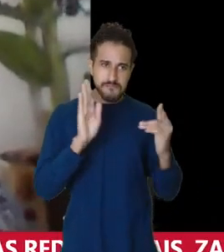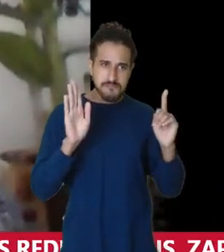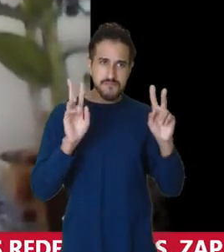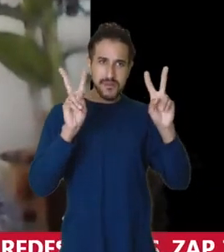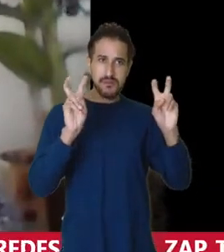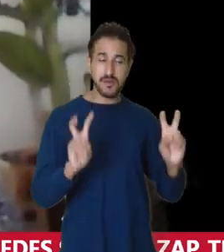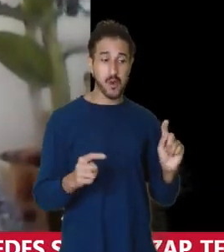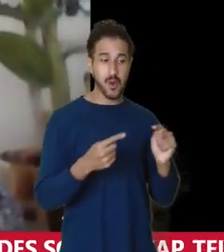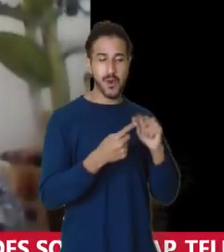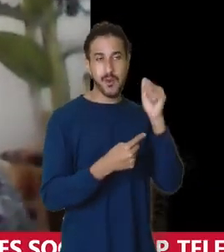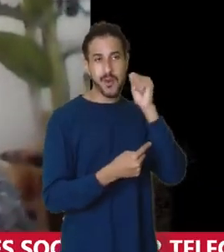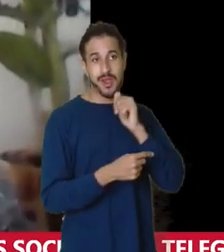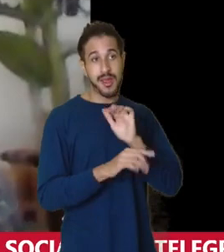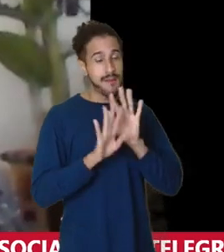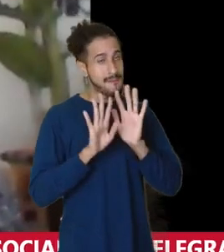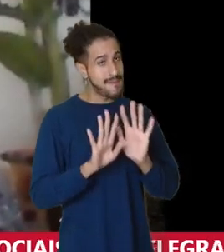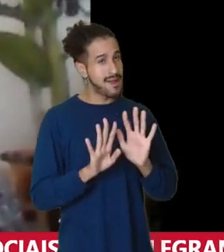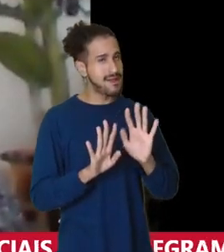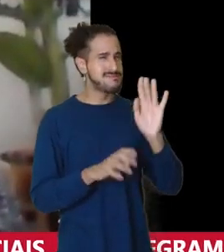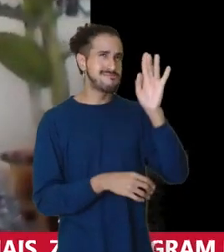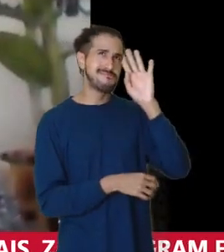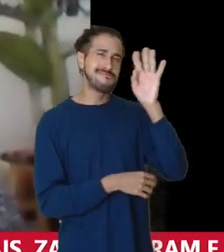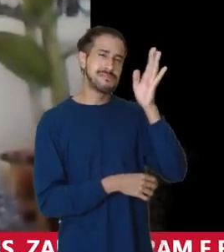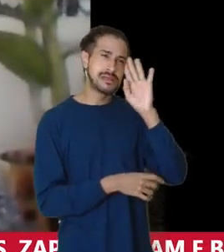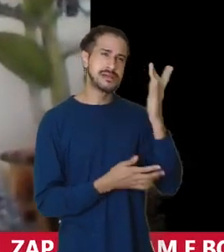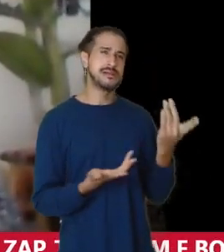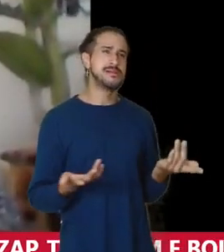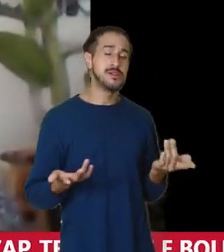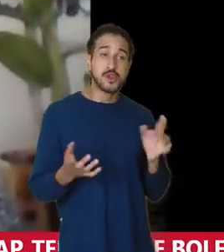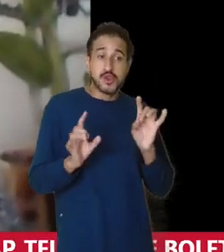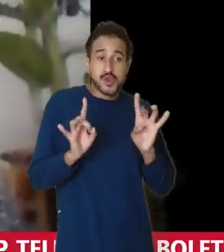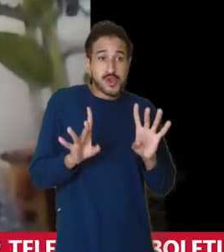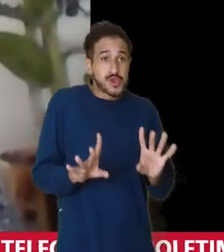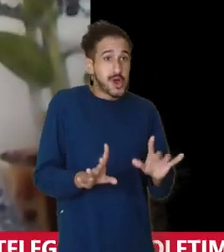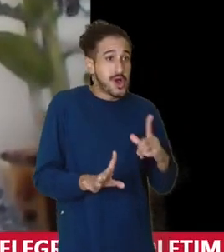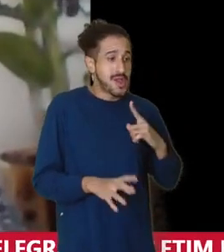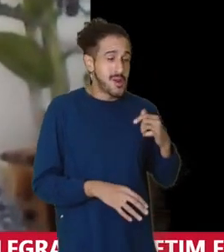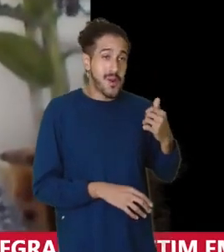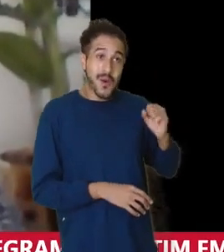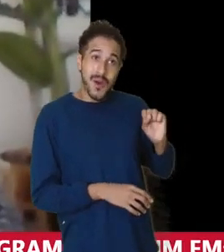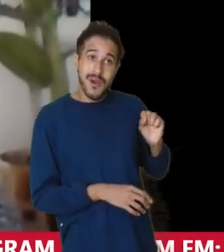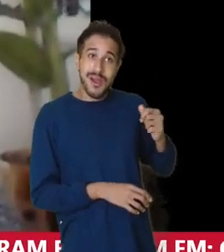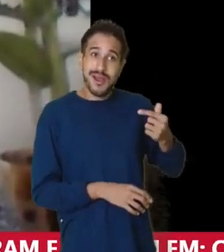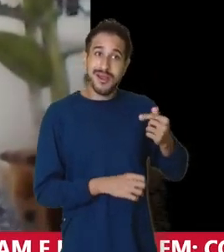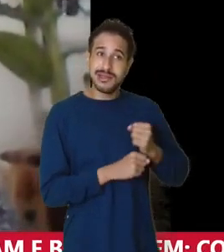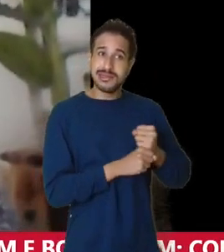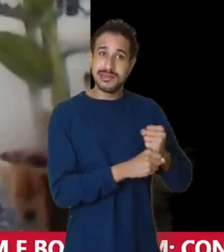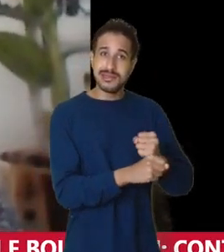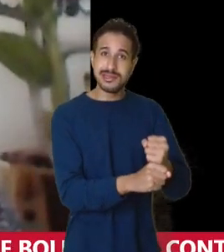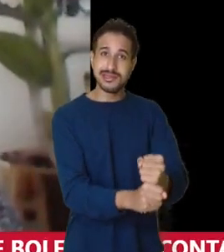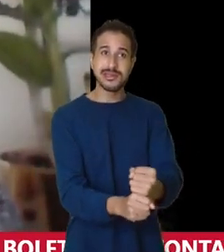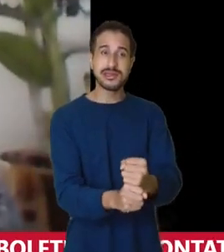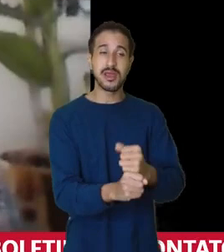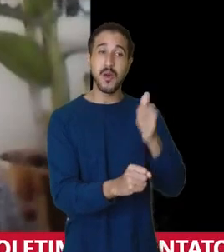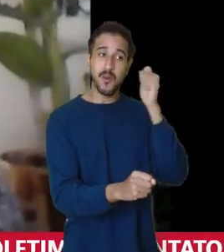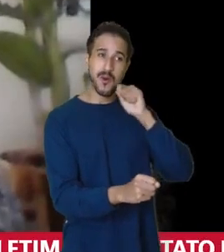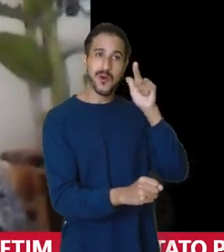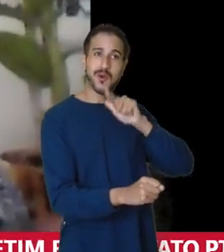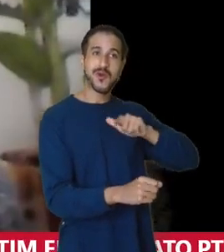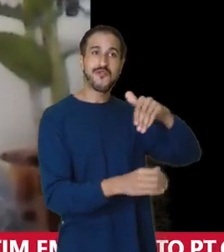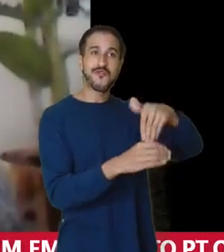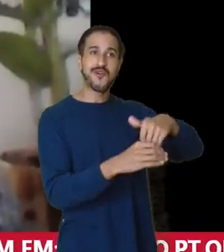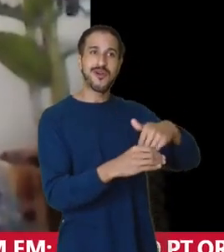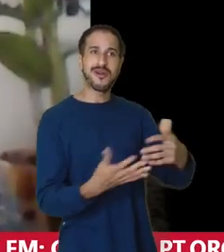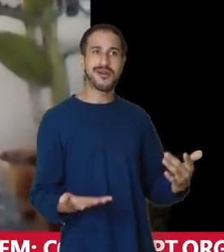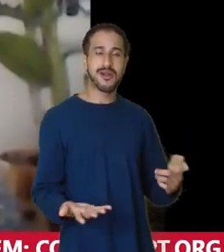mulheres. Só que, gente, imagine que fazem apenas 87 anos do sufrágio feminino. Isso quer